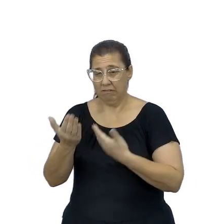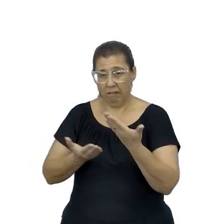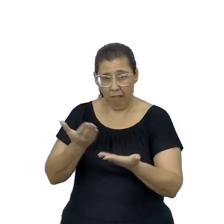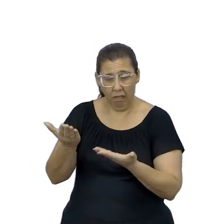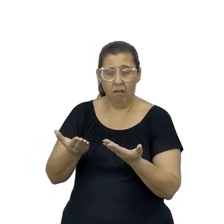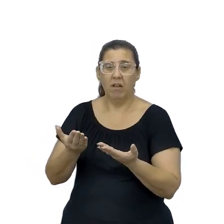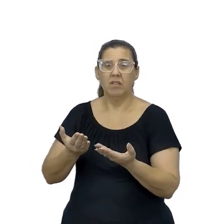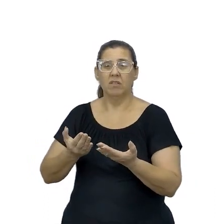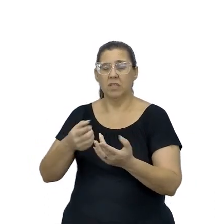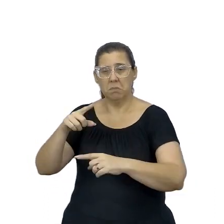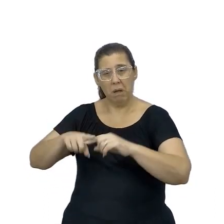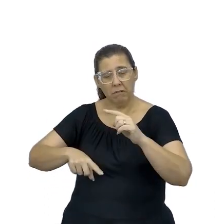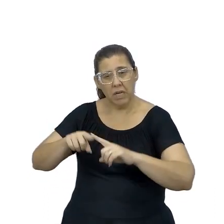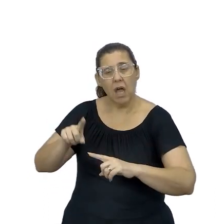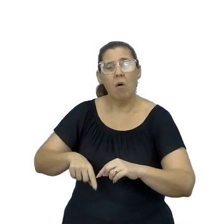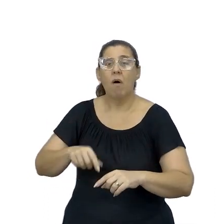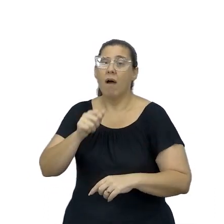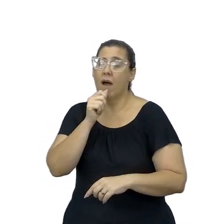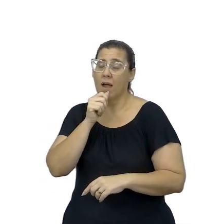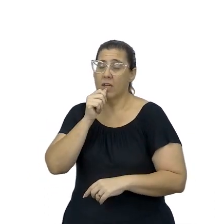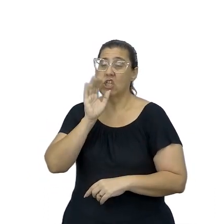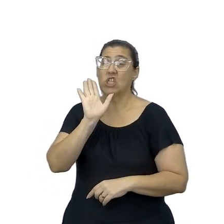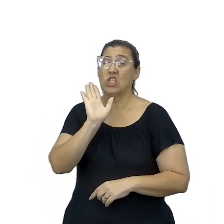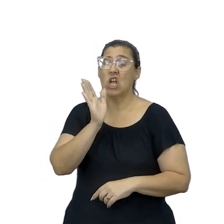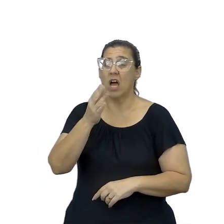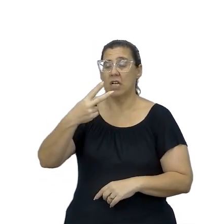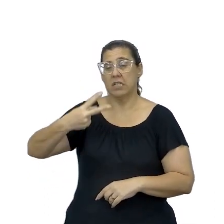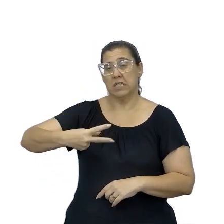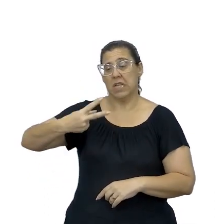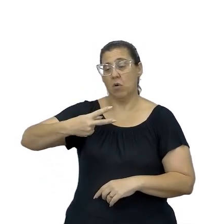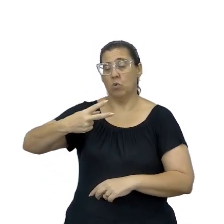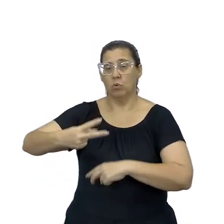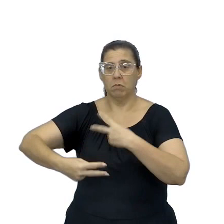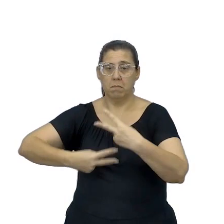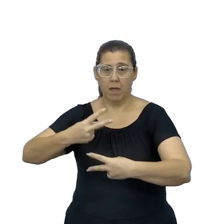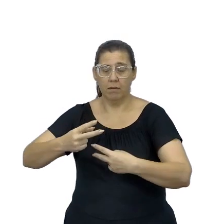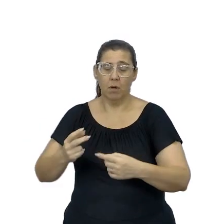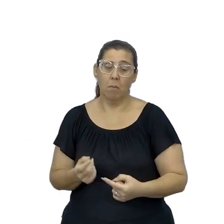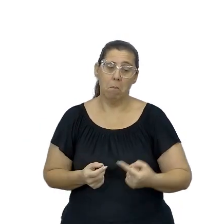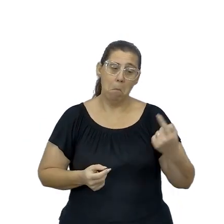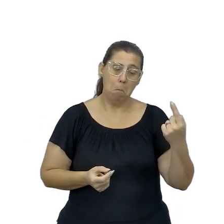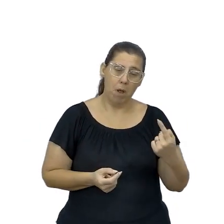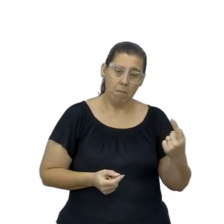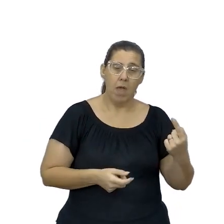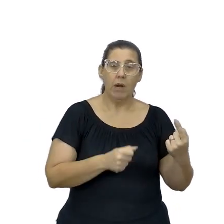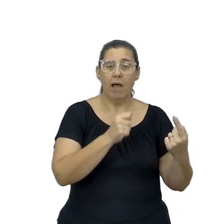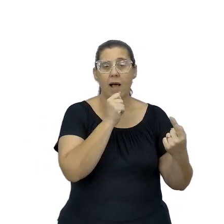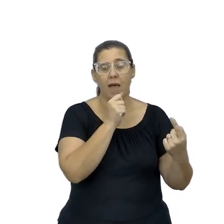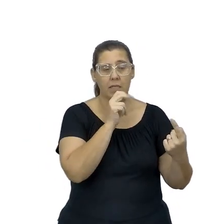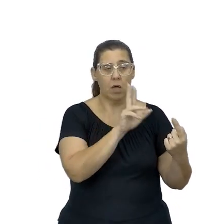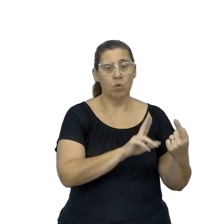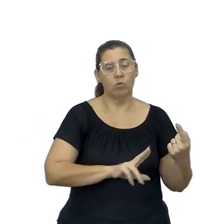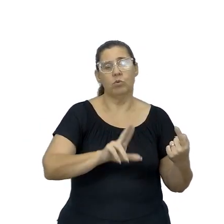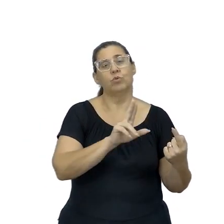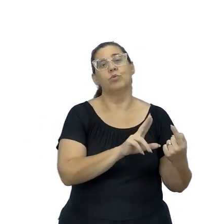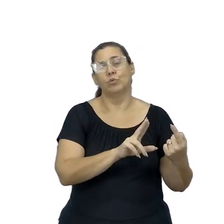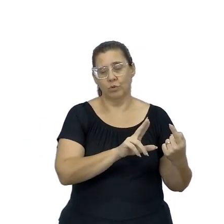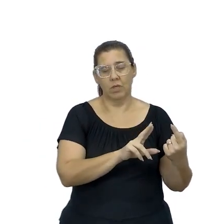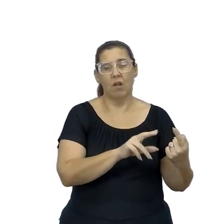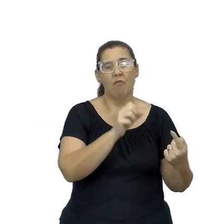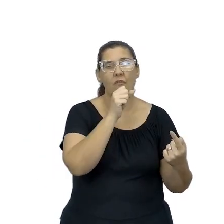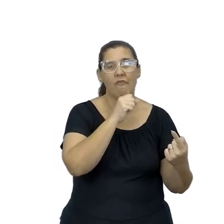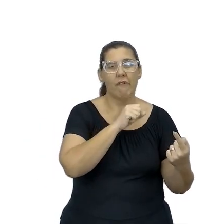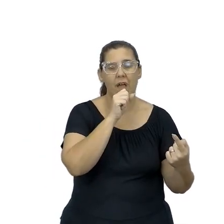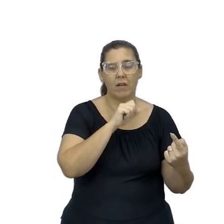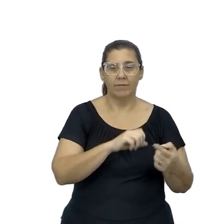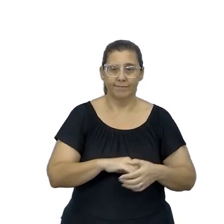material, elas dizem respeito ao segundo bimestre. E por isso que, então, no primeiro bimestre, a gente está ainda utilizando esses outros